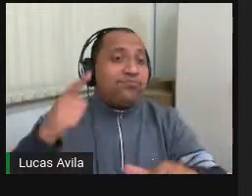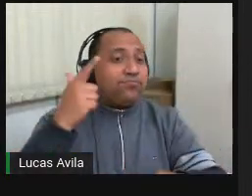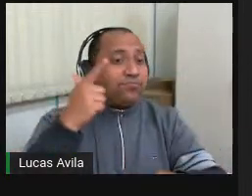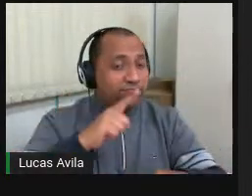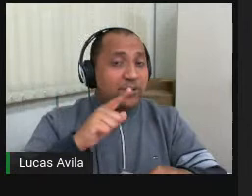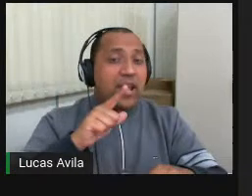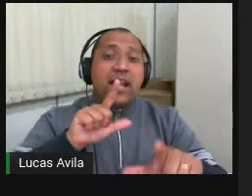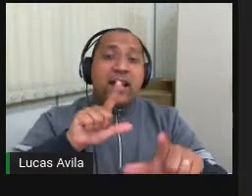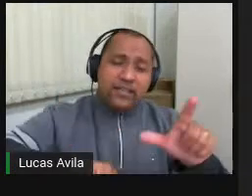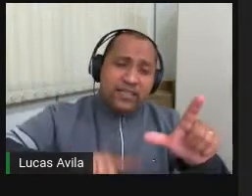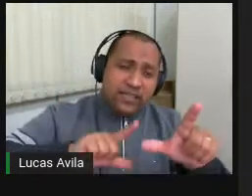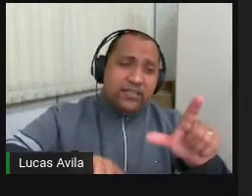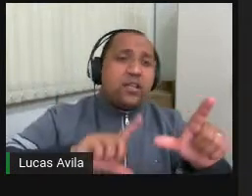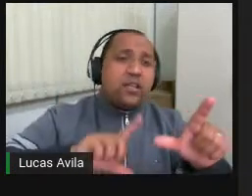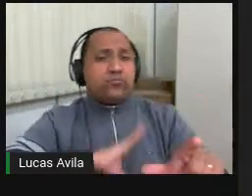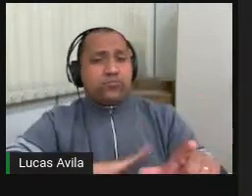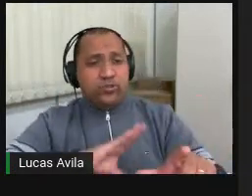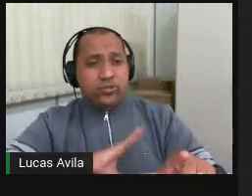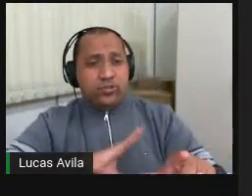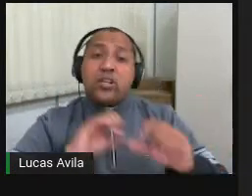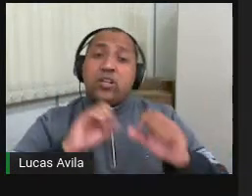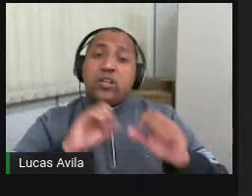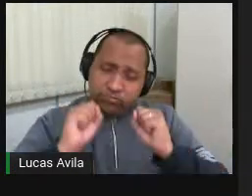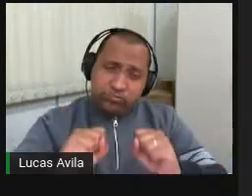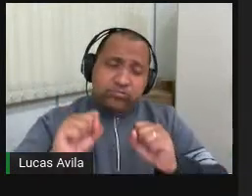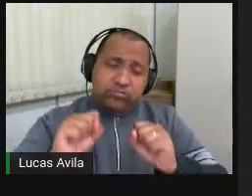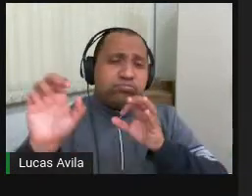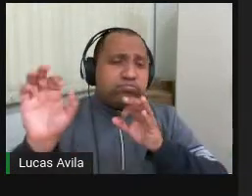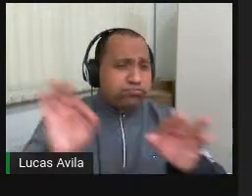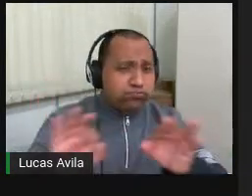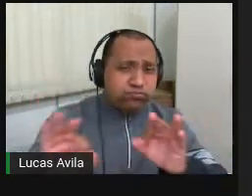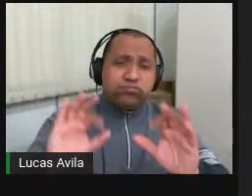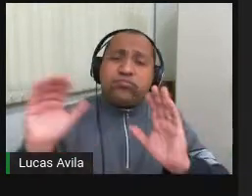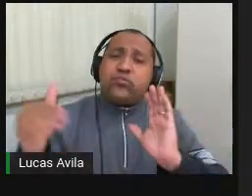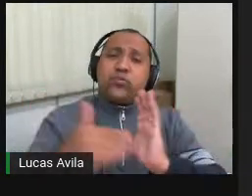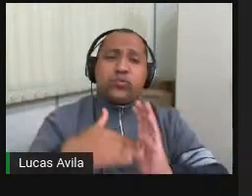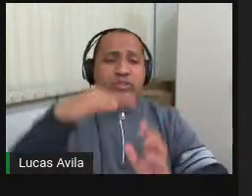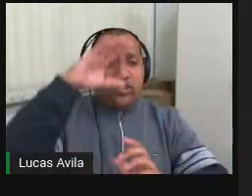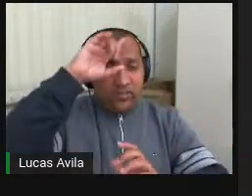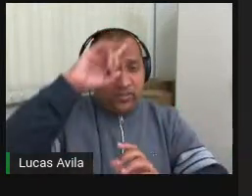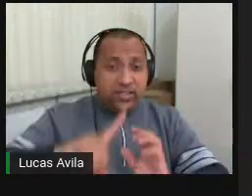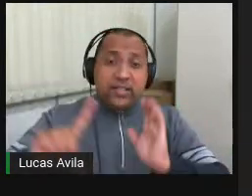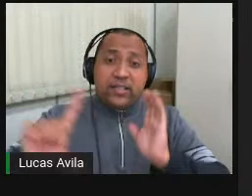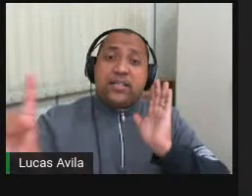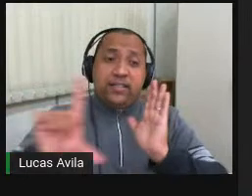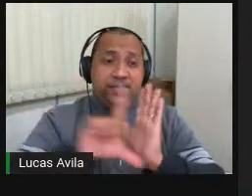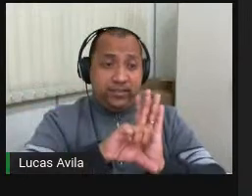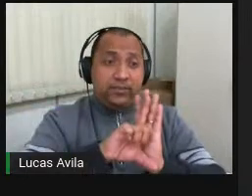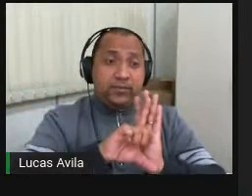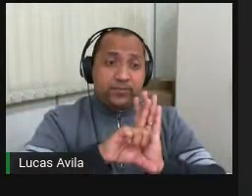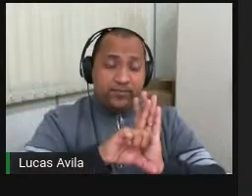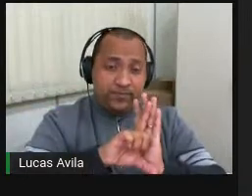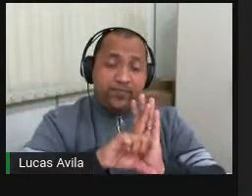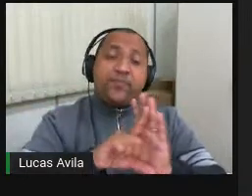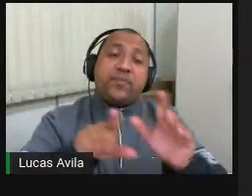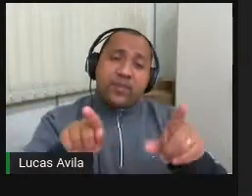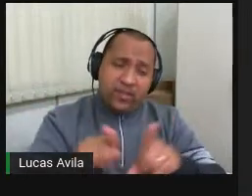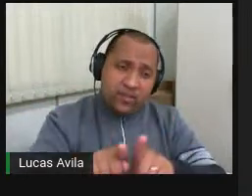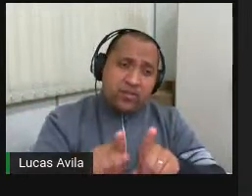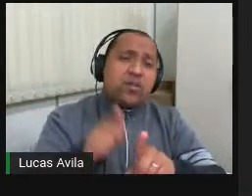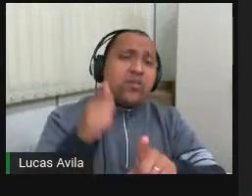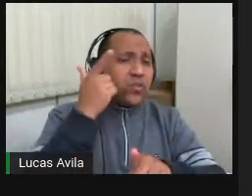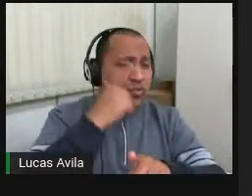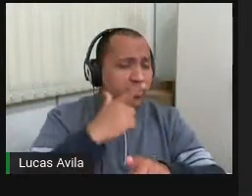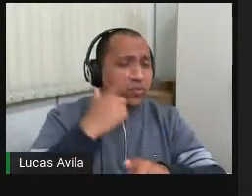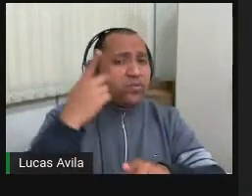letras português para que possa usufruir de todos os direitos e prerrogativas previstos em lei e para o exercício de